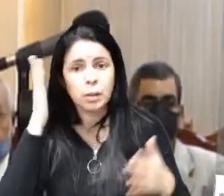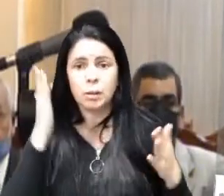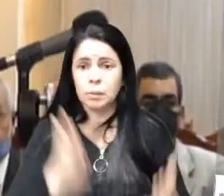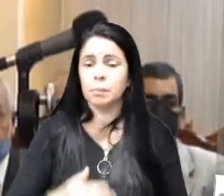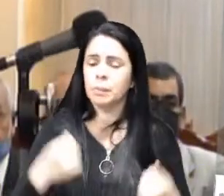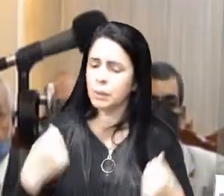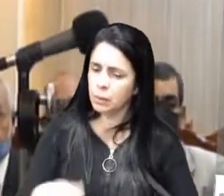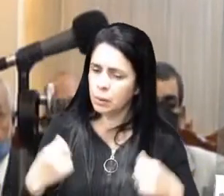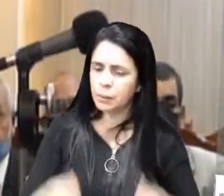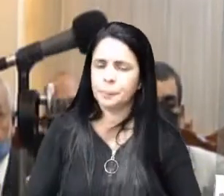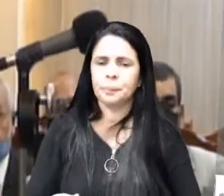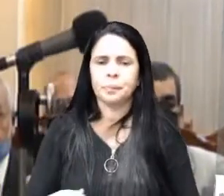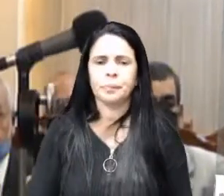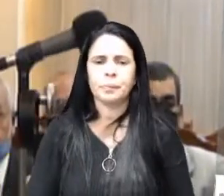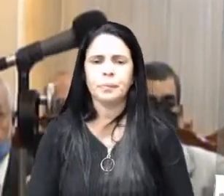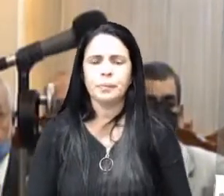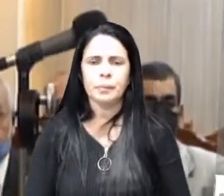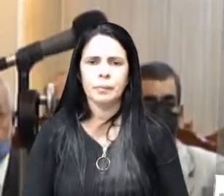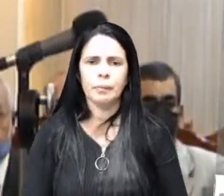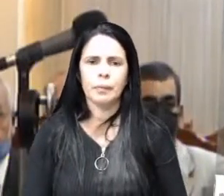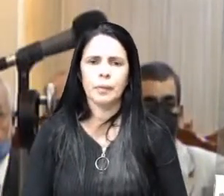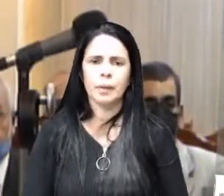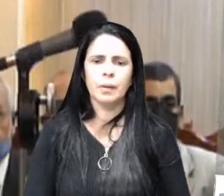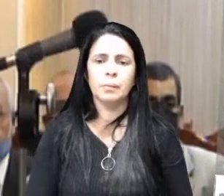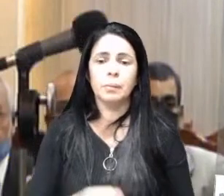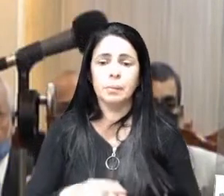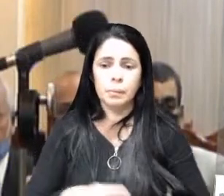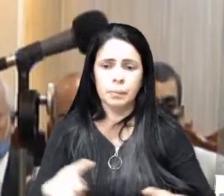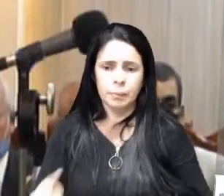mas dediquem-se à